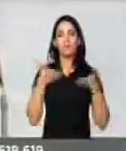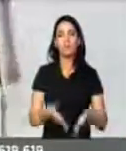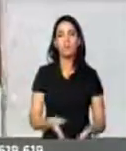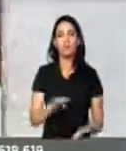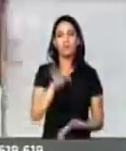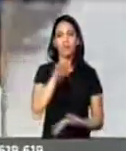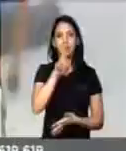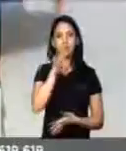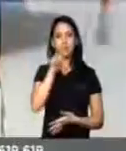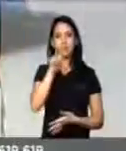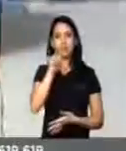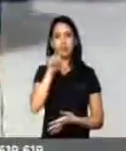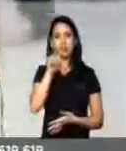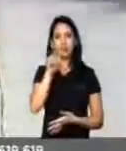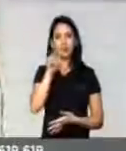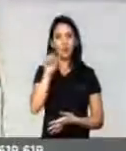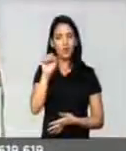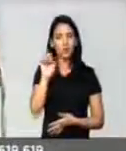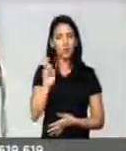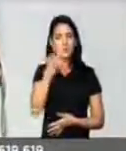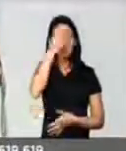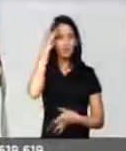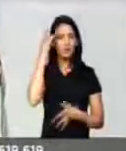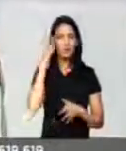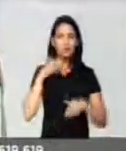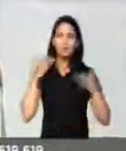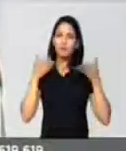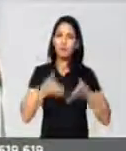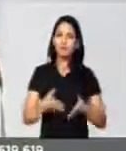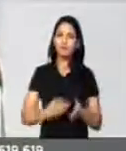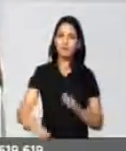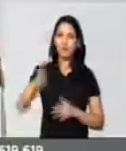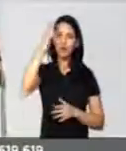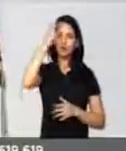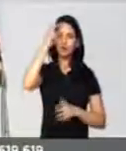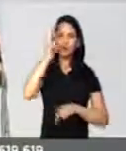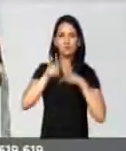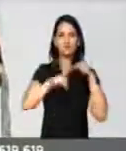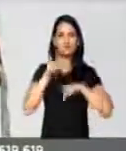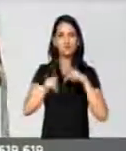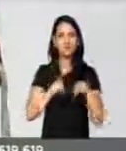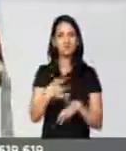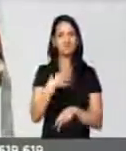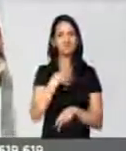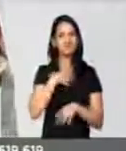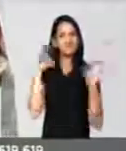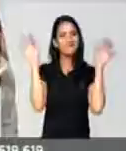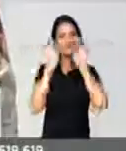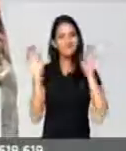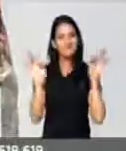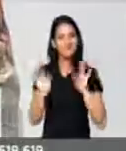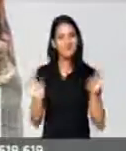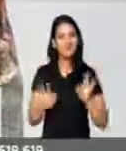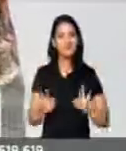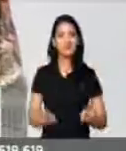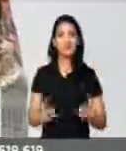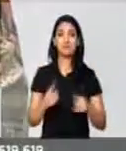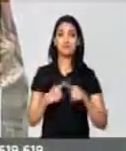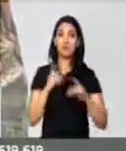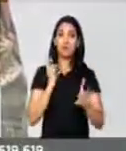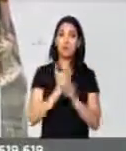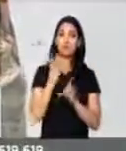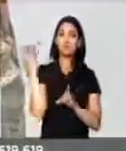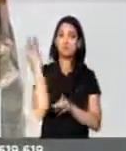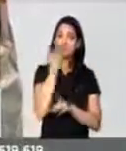de pessoas da cultura popular. Eu, na verdade, fiquei muito feliz com aquele encontro muito, muito